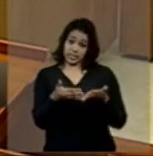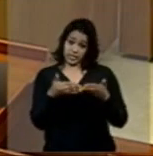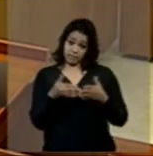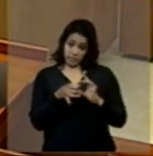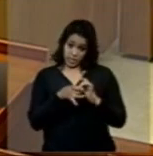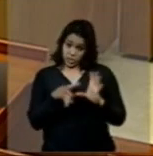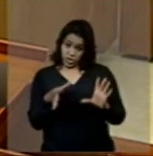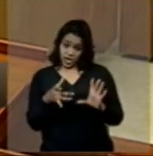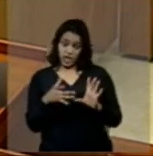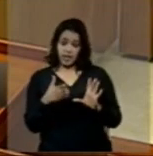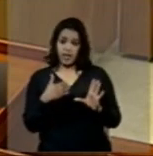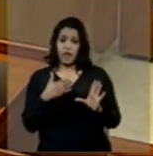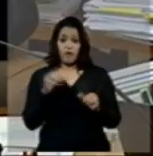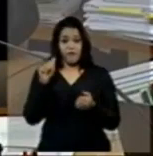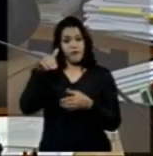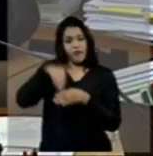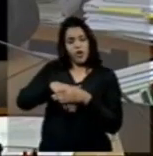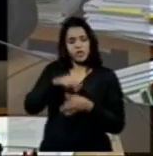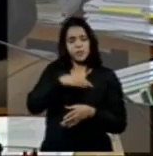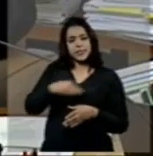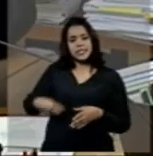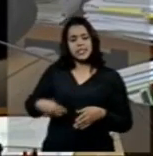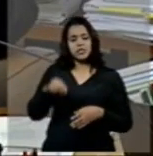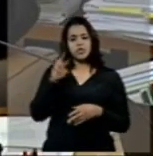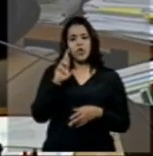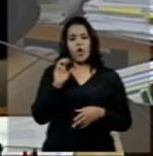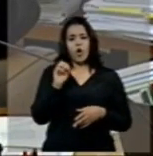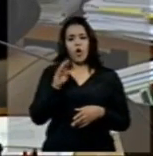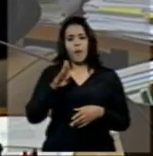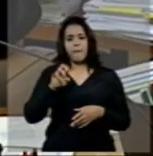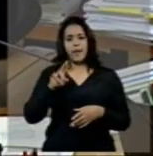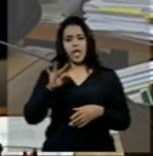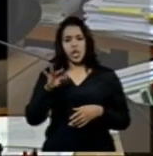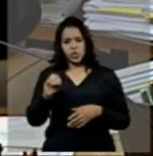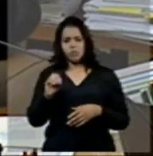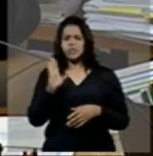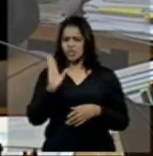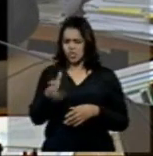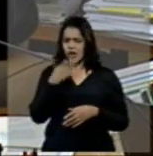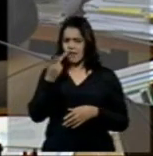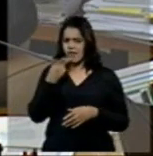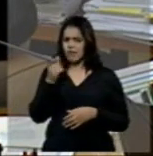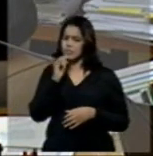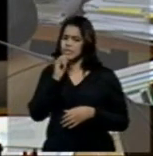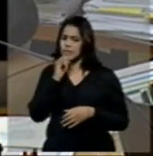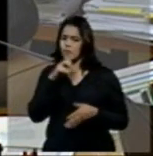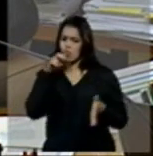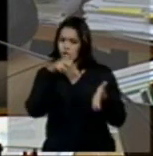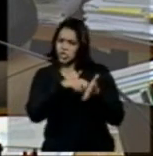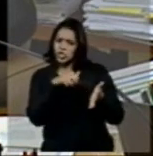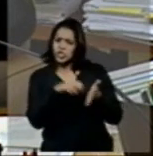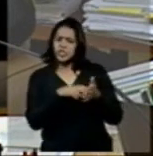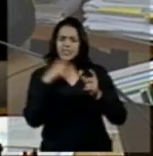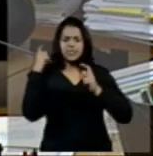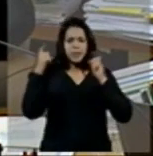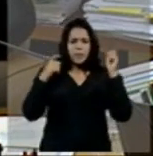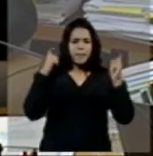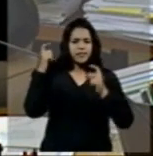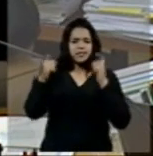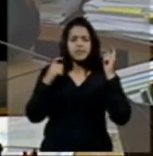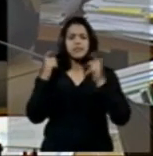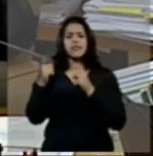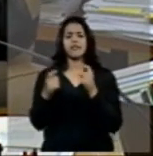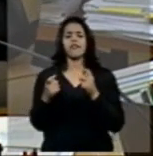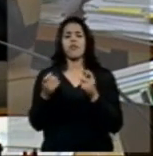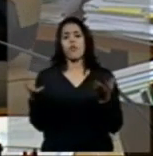também no voto deles estava também dito as advertências e as preocupações trazidas